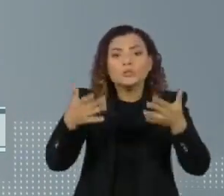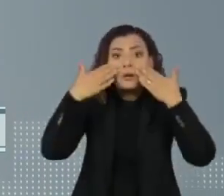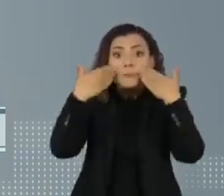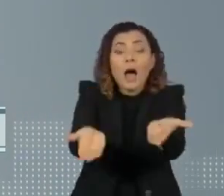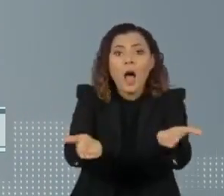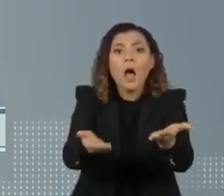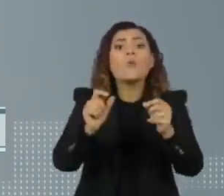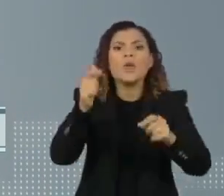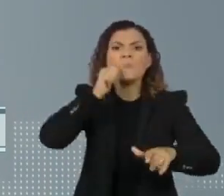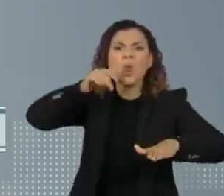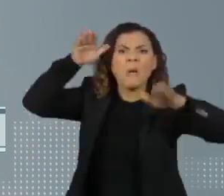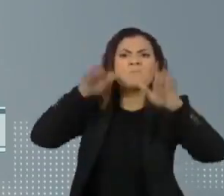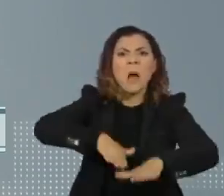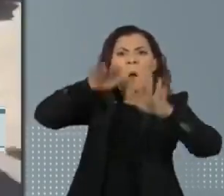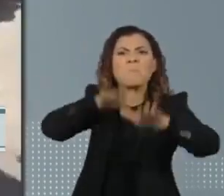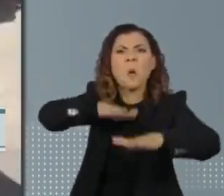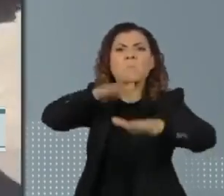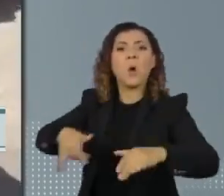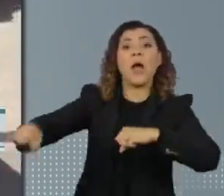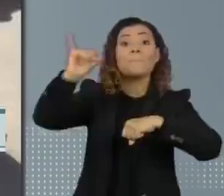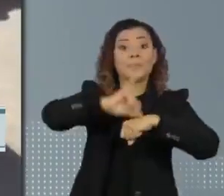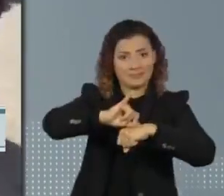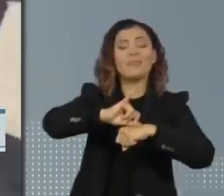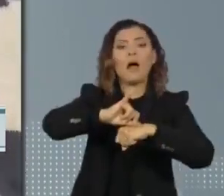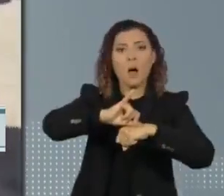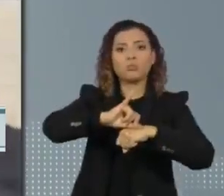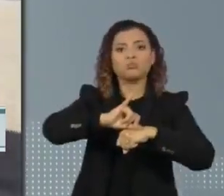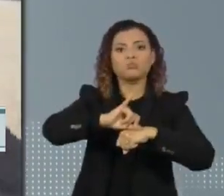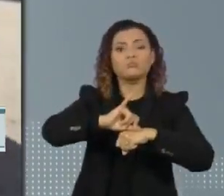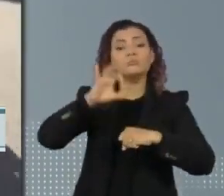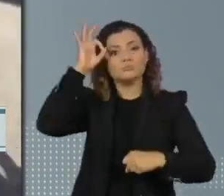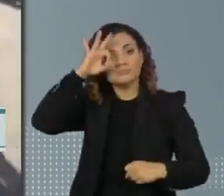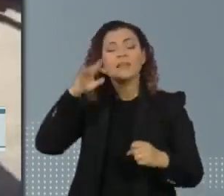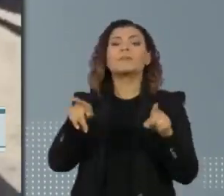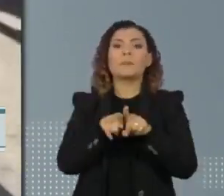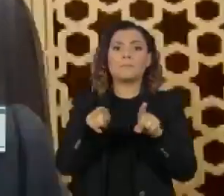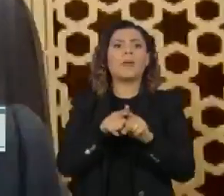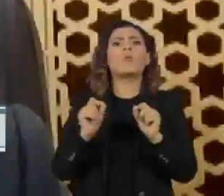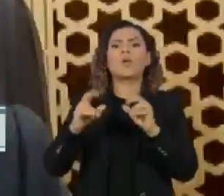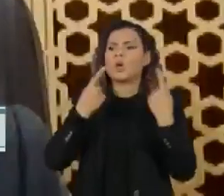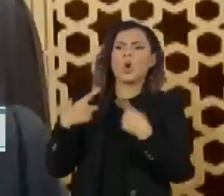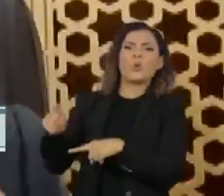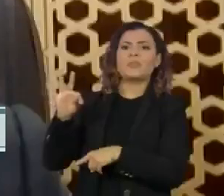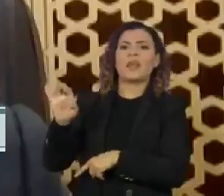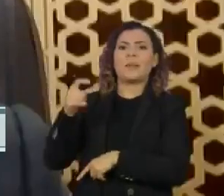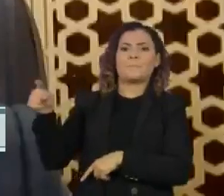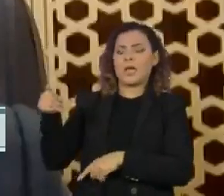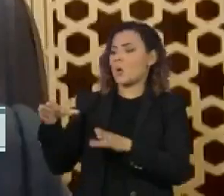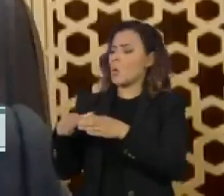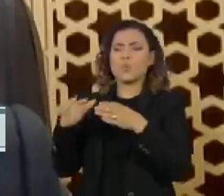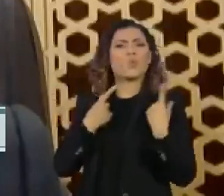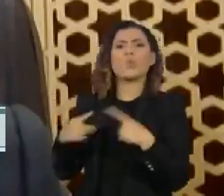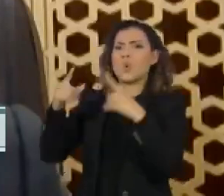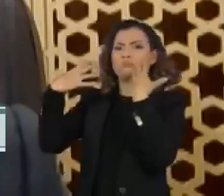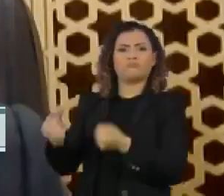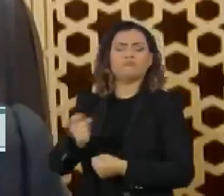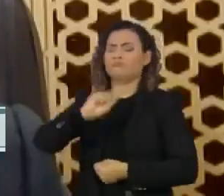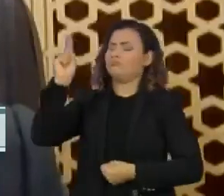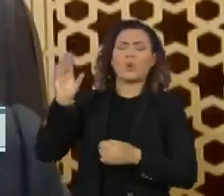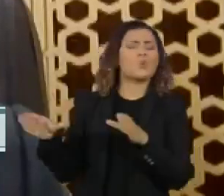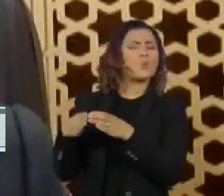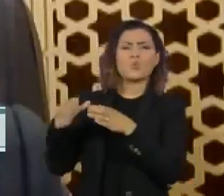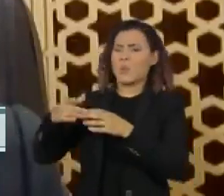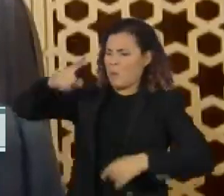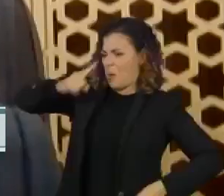de um protesto de mulheres na capital afegã pelos direitos femininos sob o regime talibã. A interpretação religiosa,